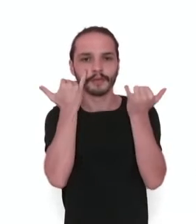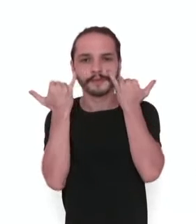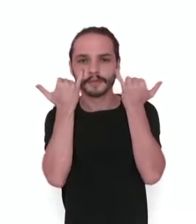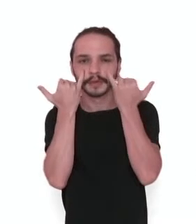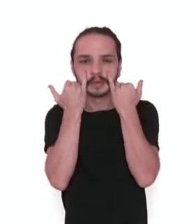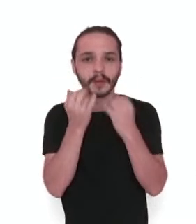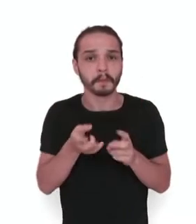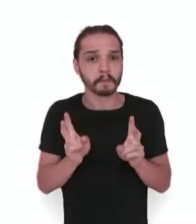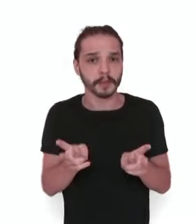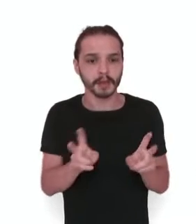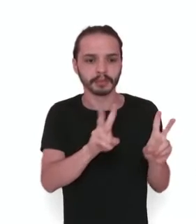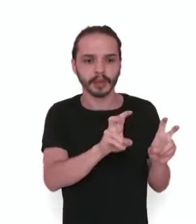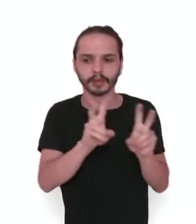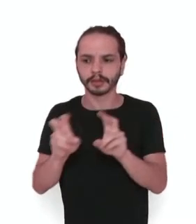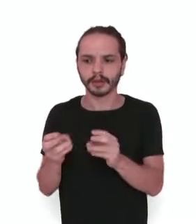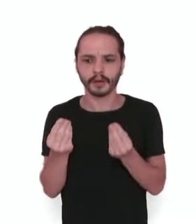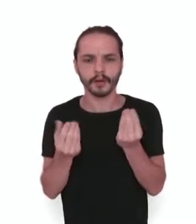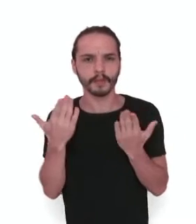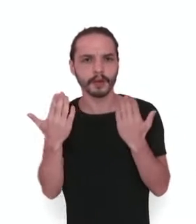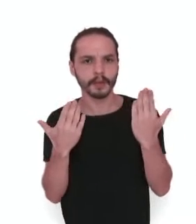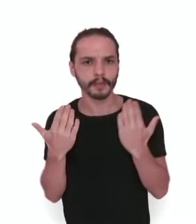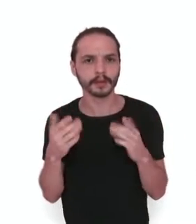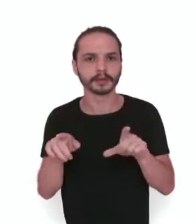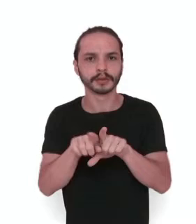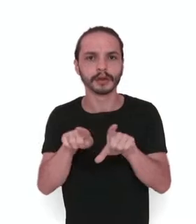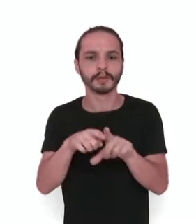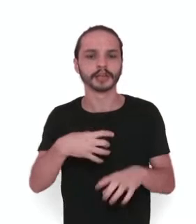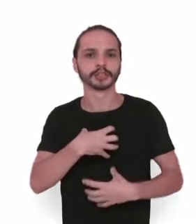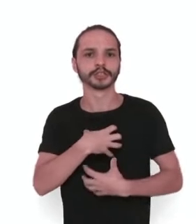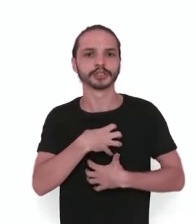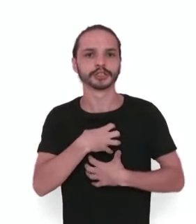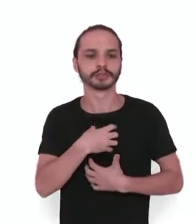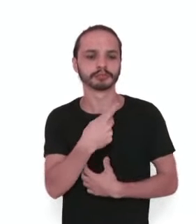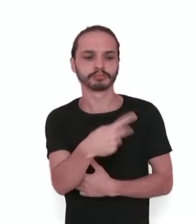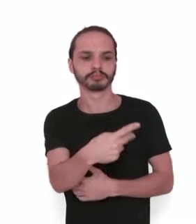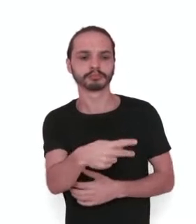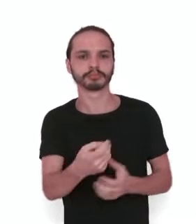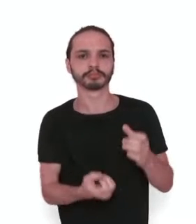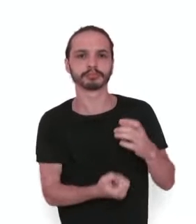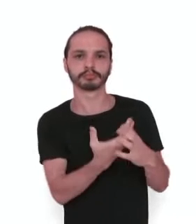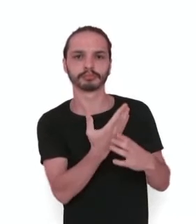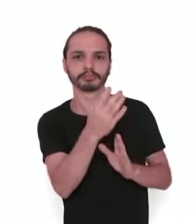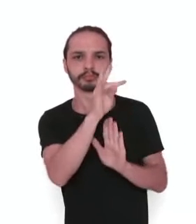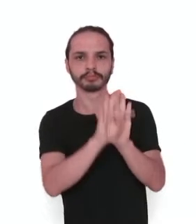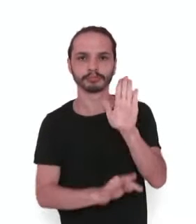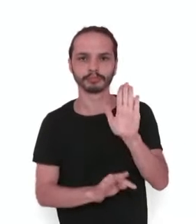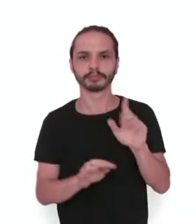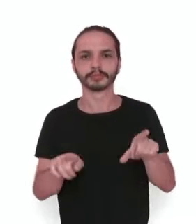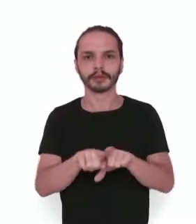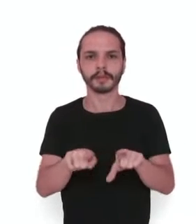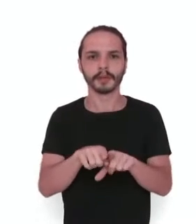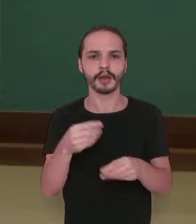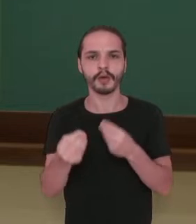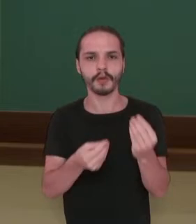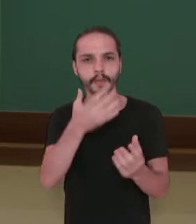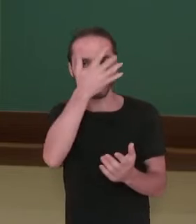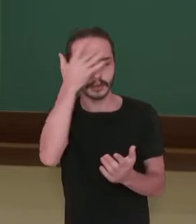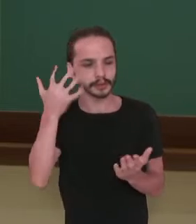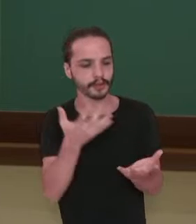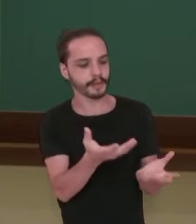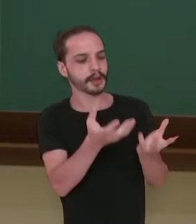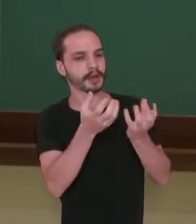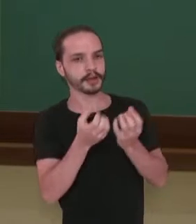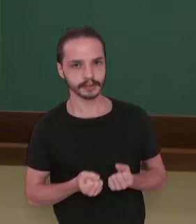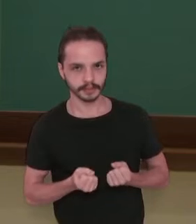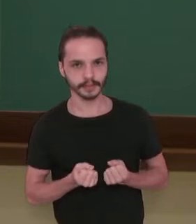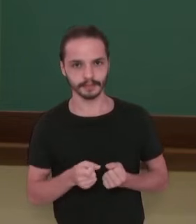tema, em função das condições em que ele foi produzido e daquelas em que será recebido. Então, vocês sabem